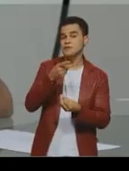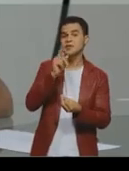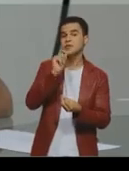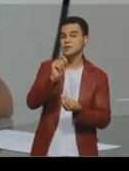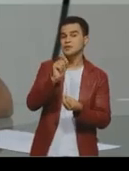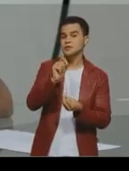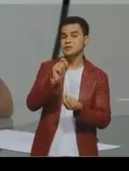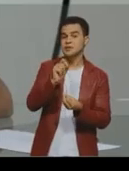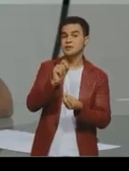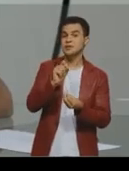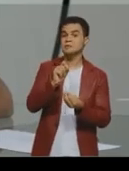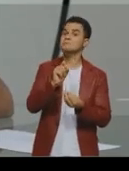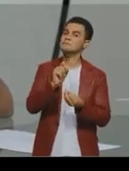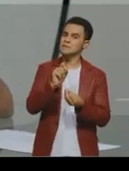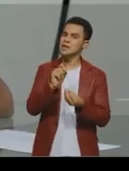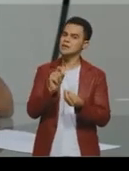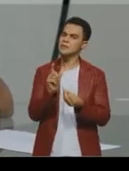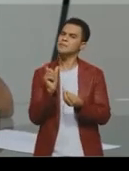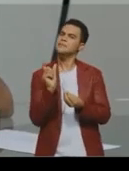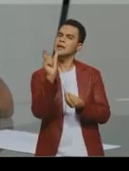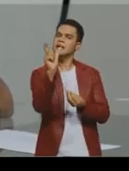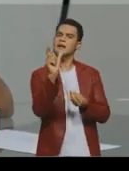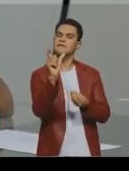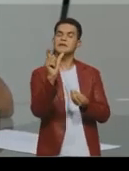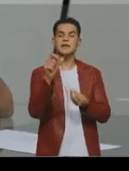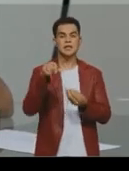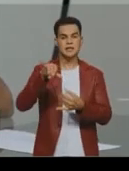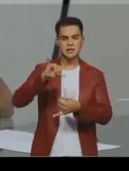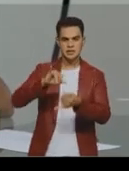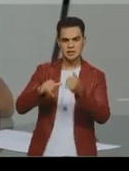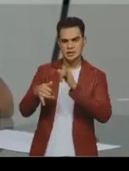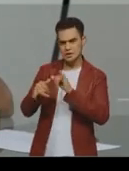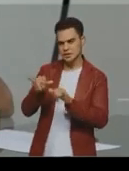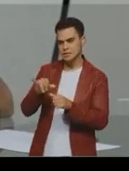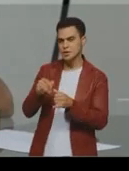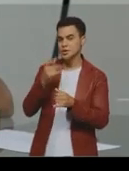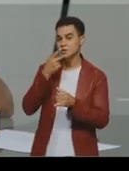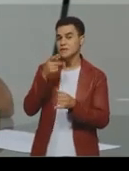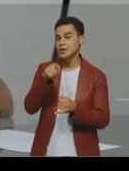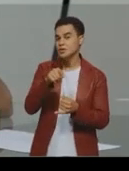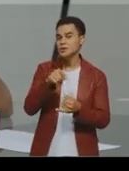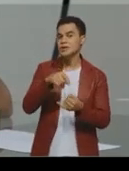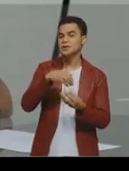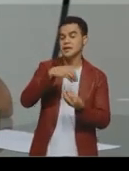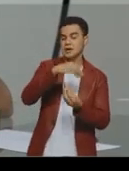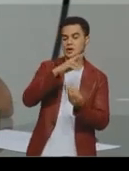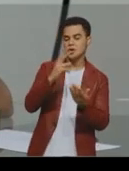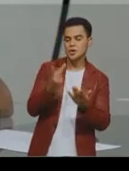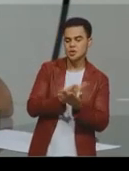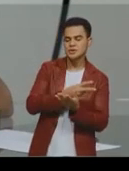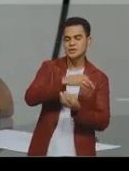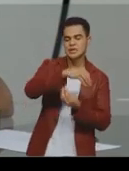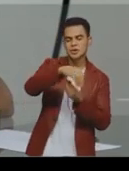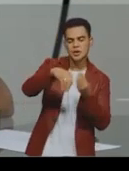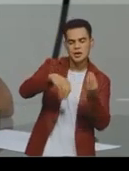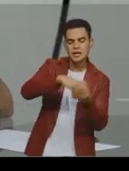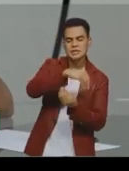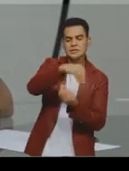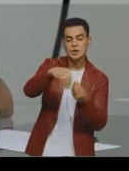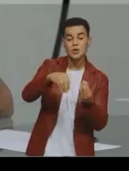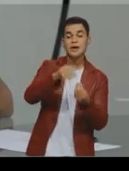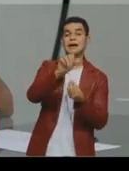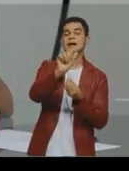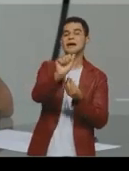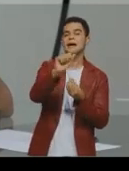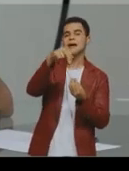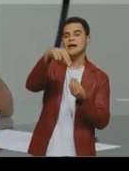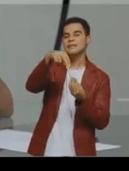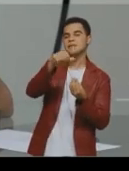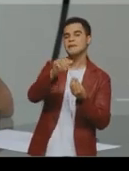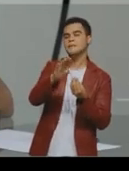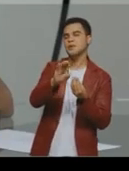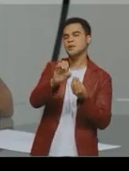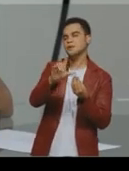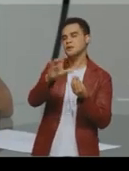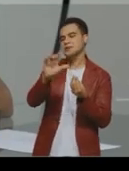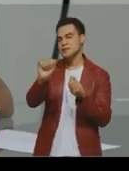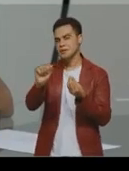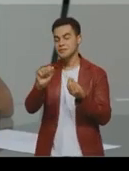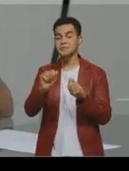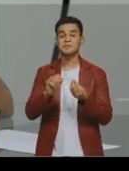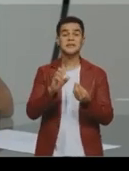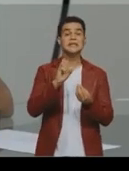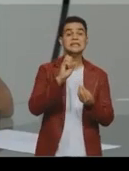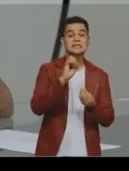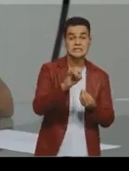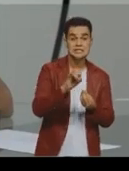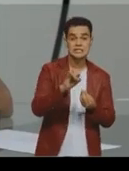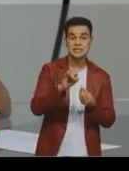termo bioquímico, eu estou falando que está acontecendo uma reação anabólica. E toda vez que eu estou